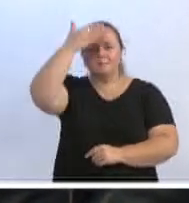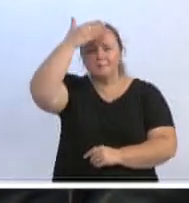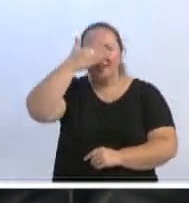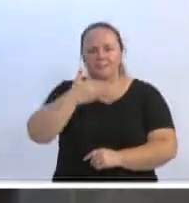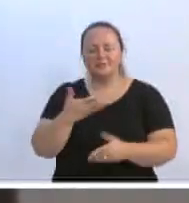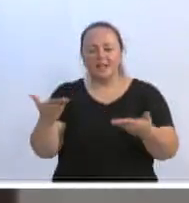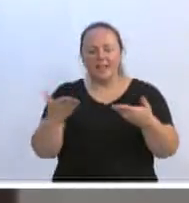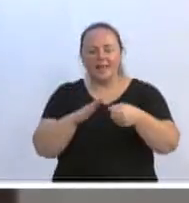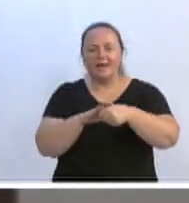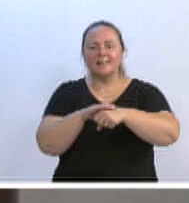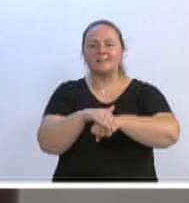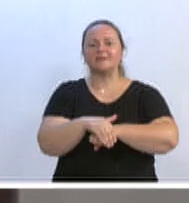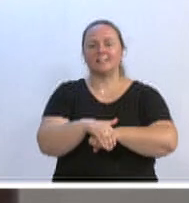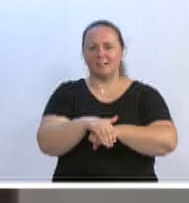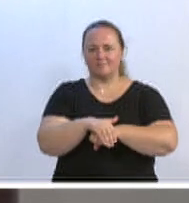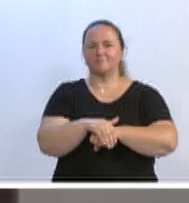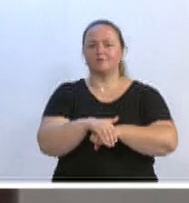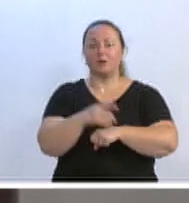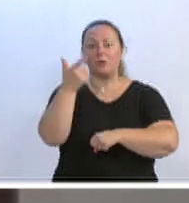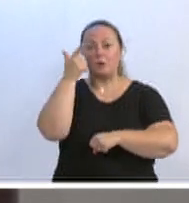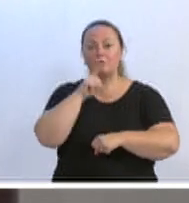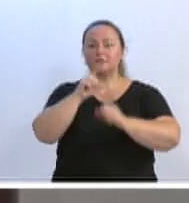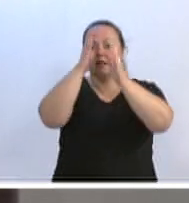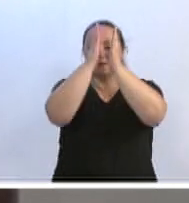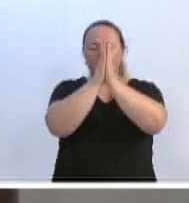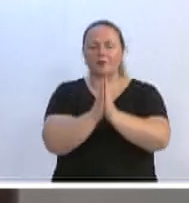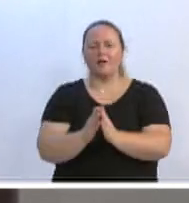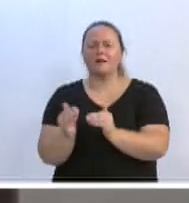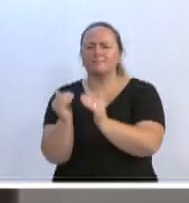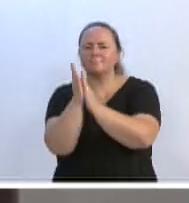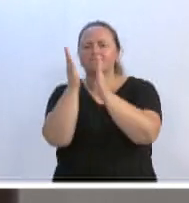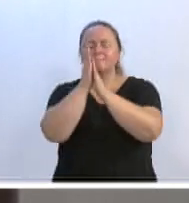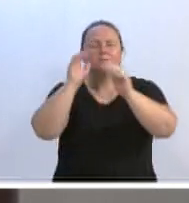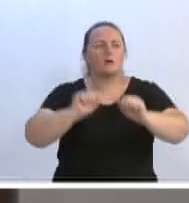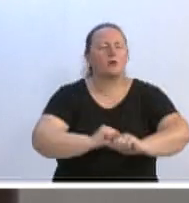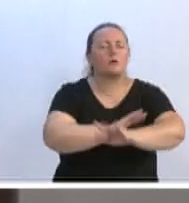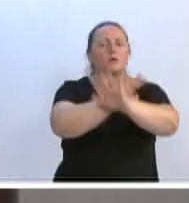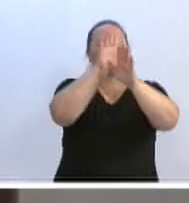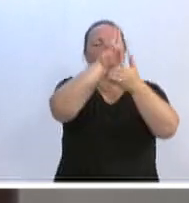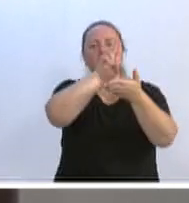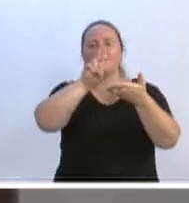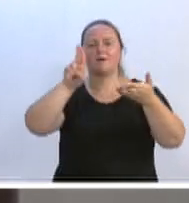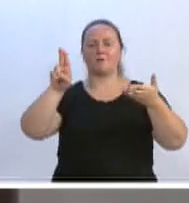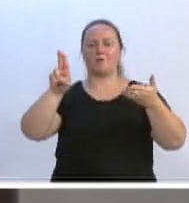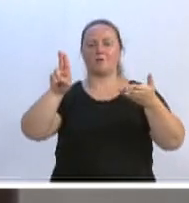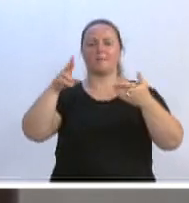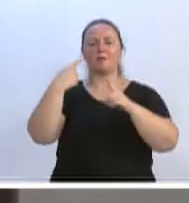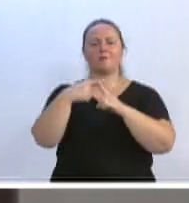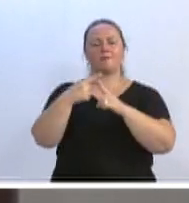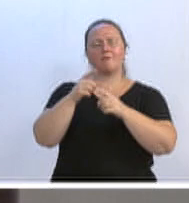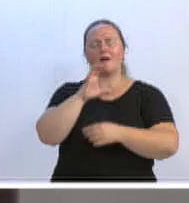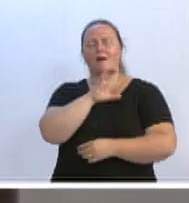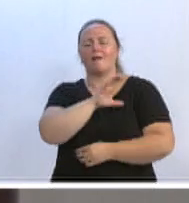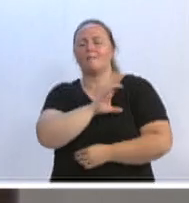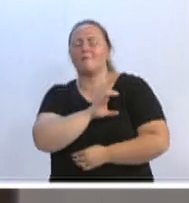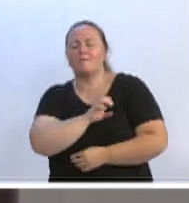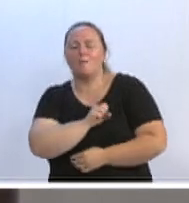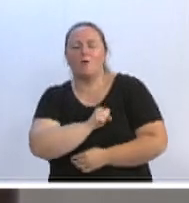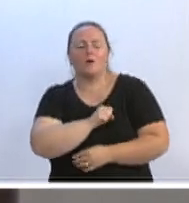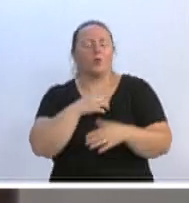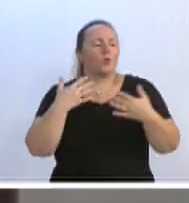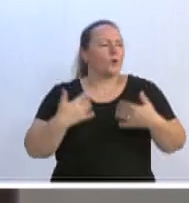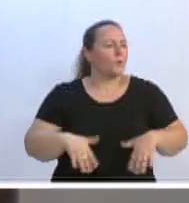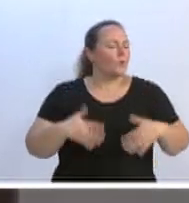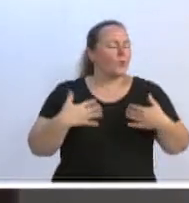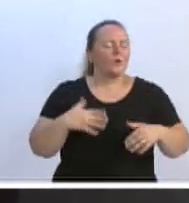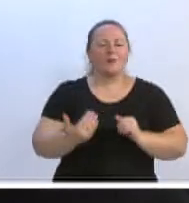nessa noite para adorar e glorificar o teu nome. Pelo teu grande amor em favor das